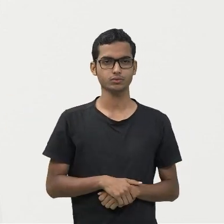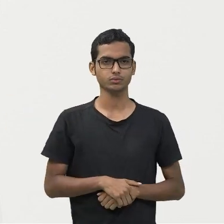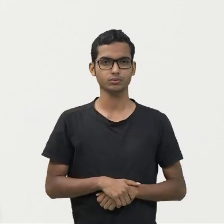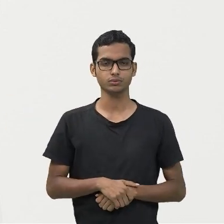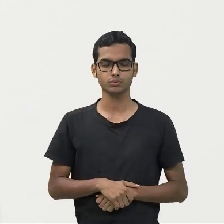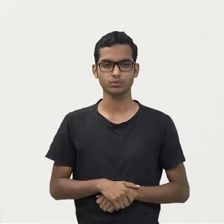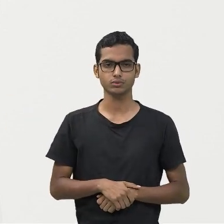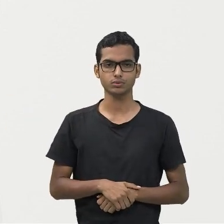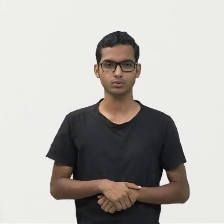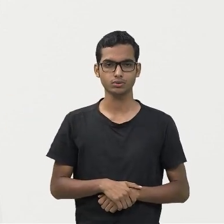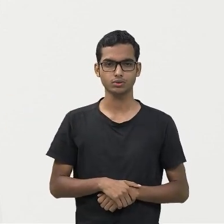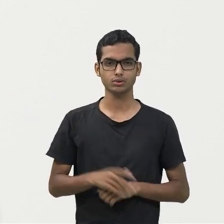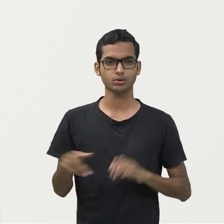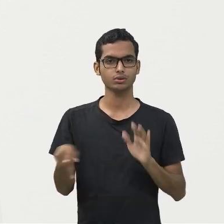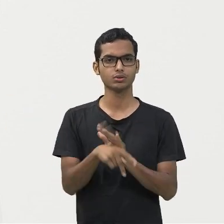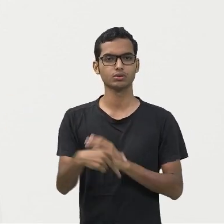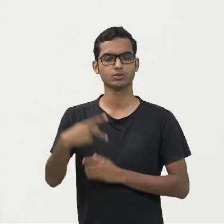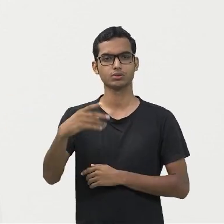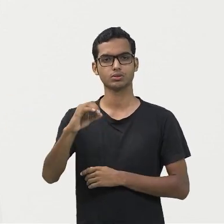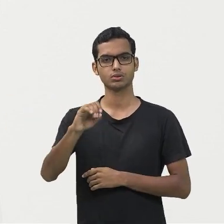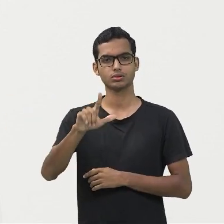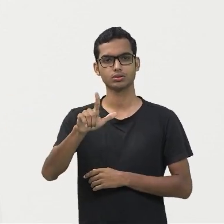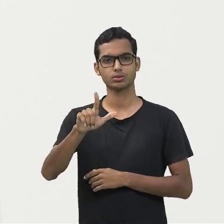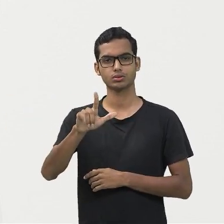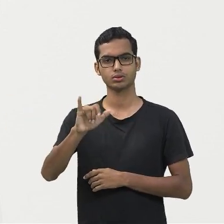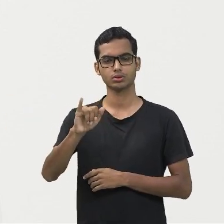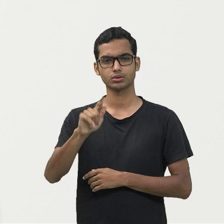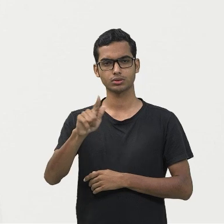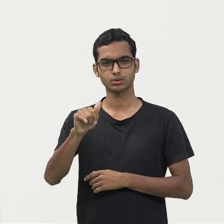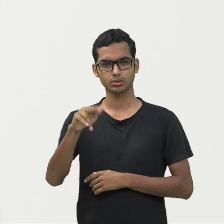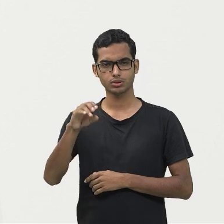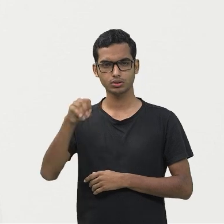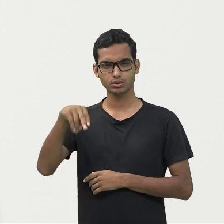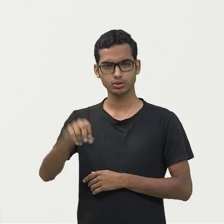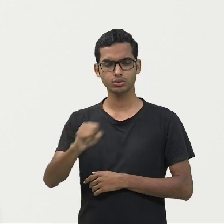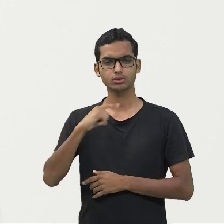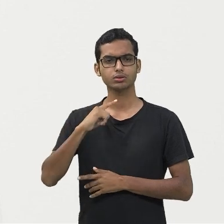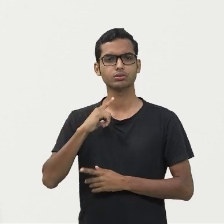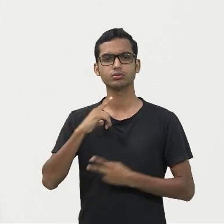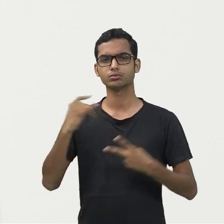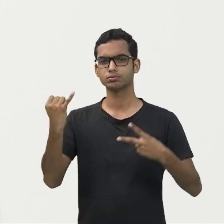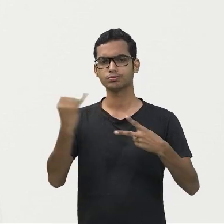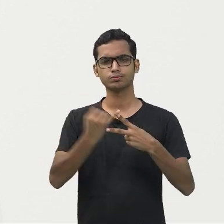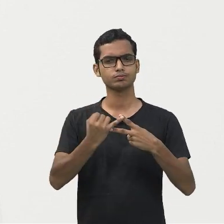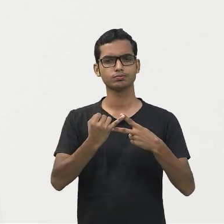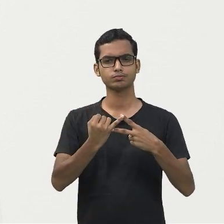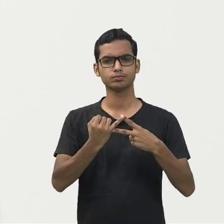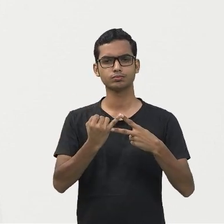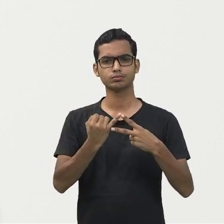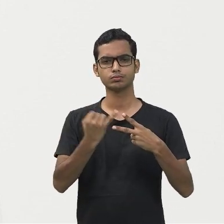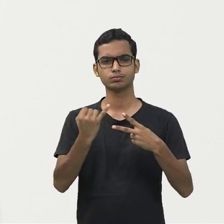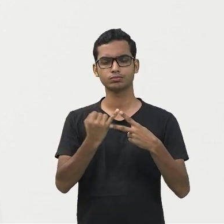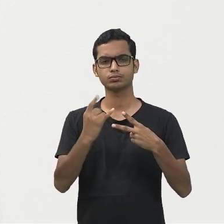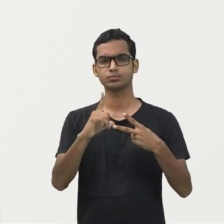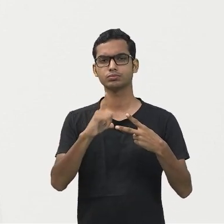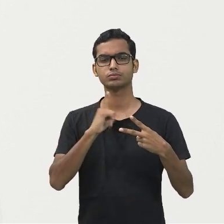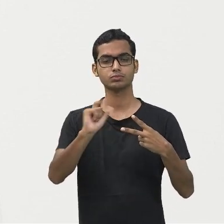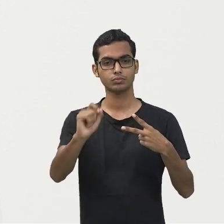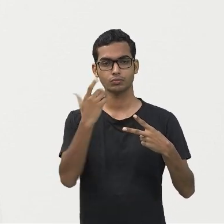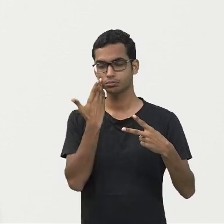dos polígonos regulares, tá? Relembrando aí o que são polígonos regulares, são aqueles que